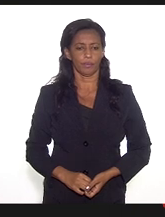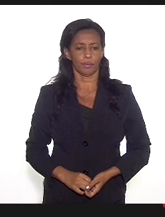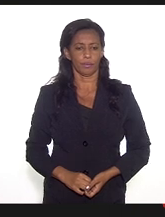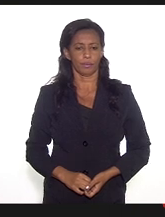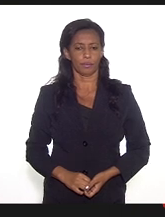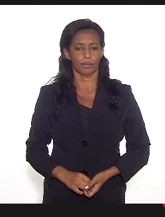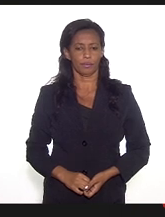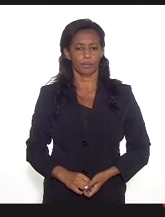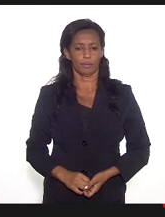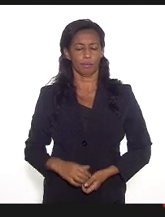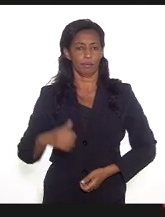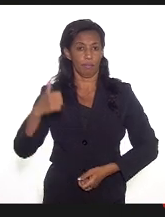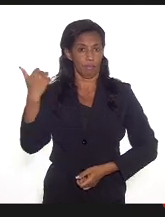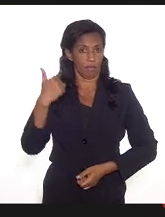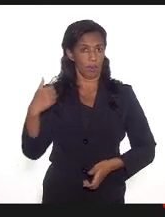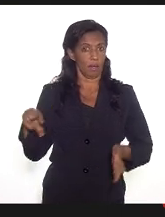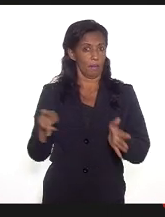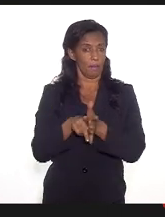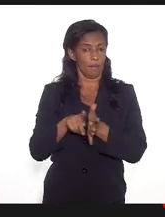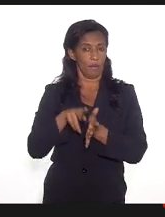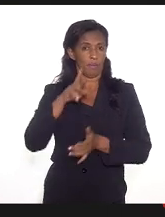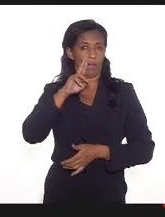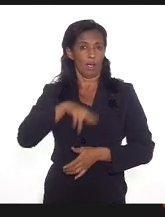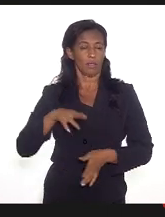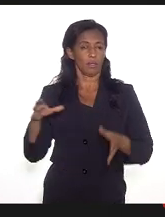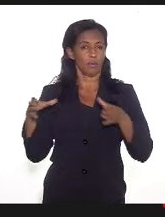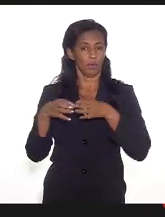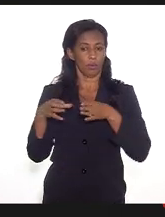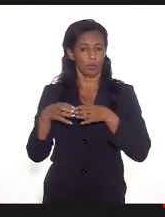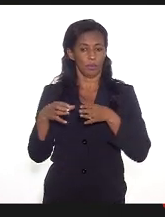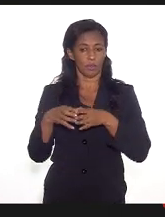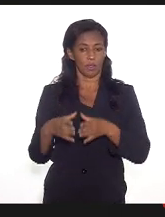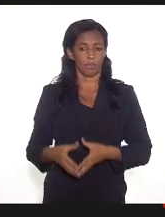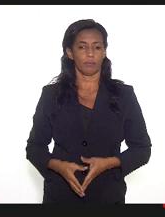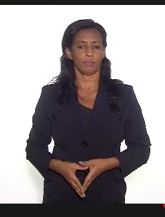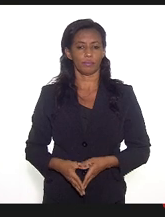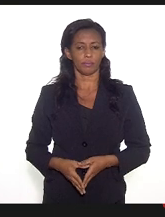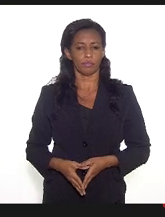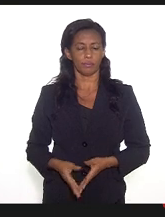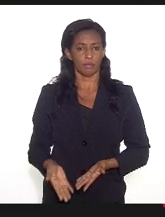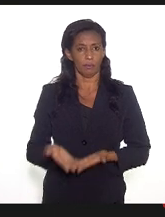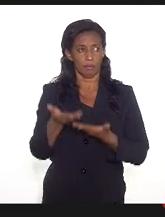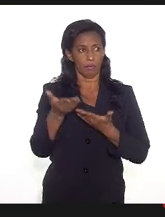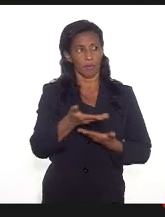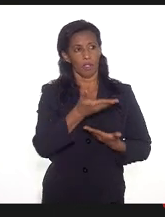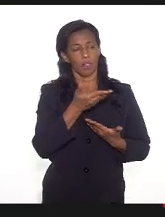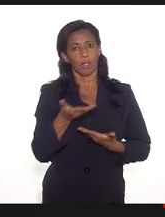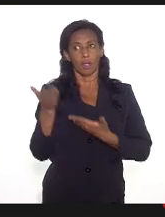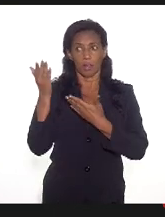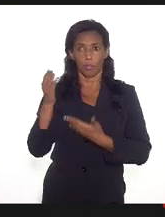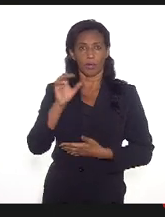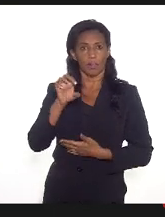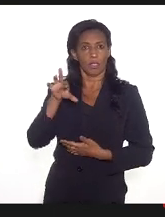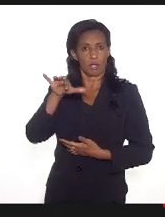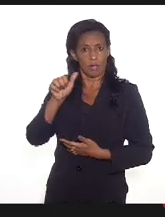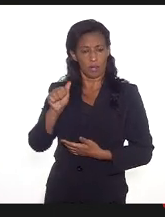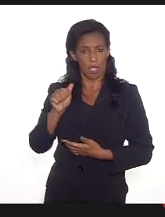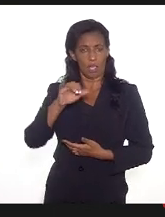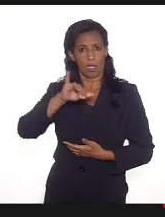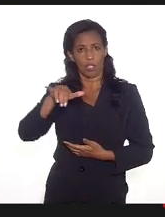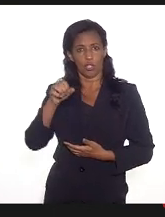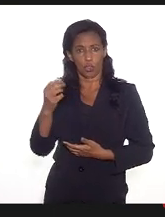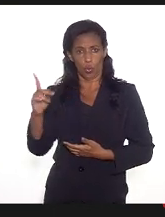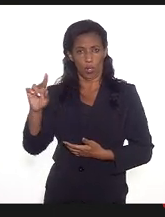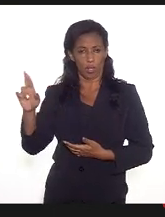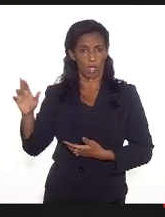A primeira delas é a própria razão da comissão que a deputada Célia Jordão